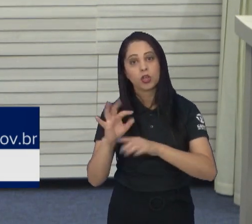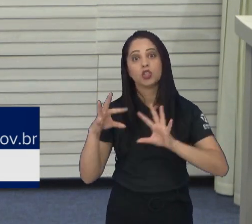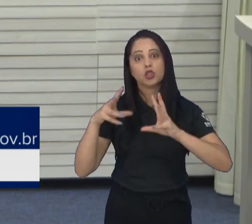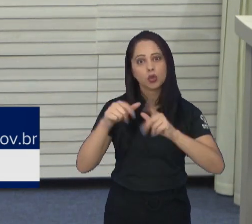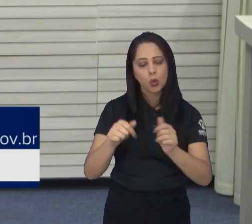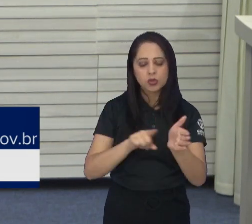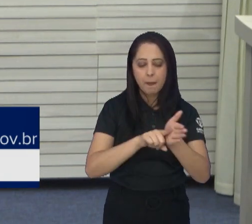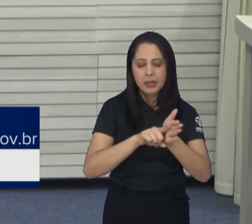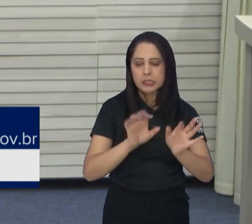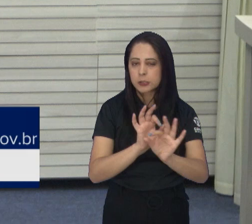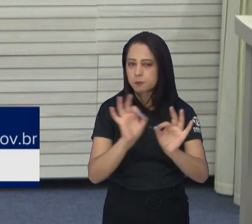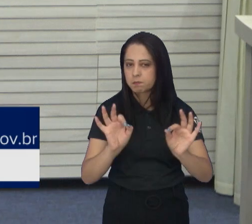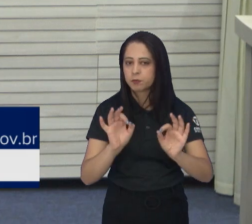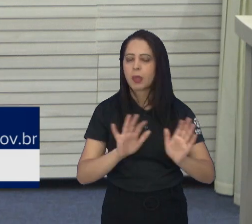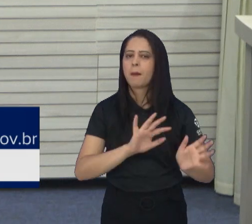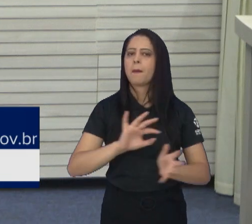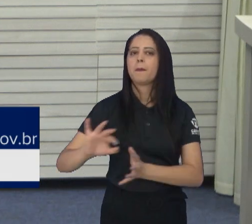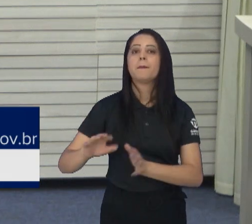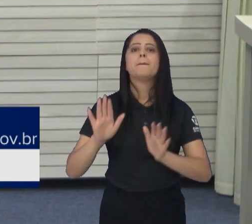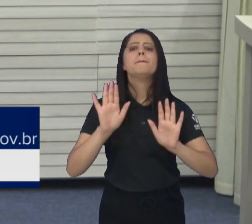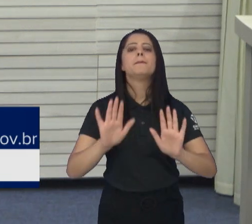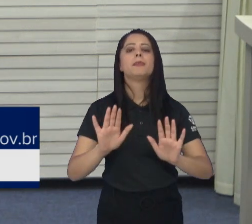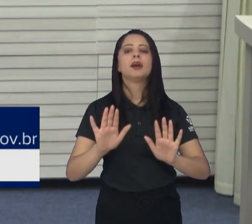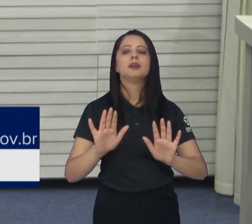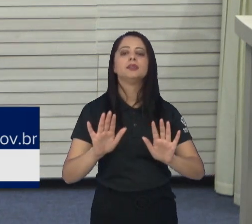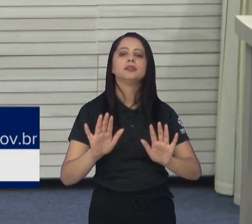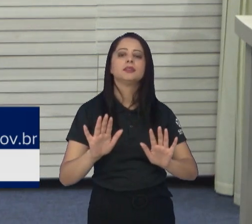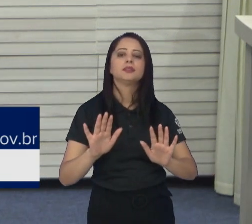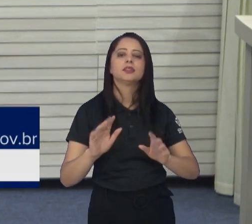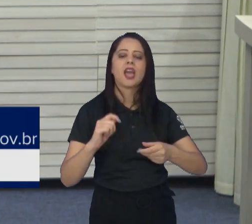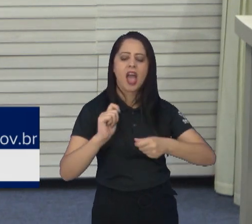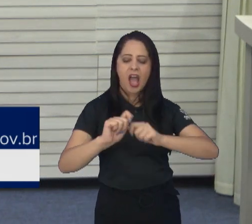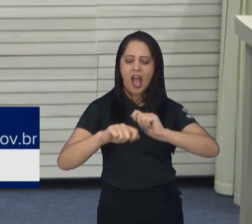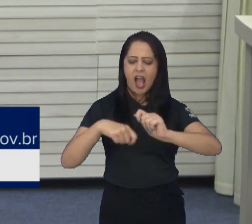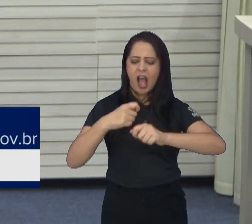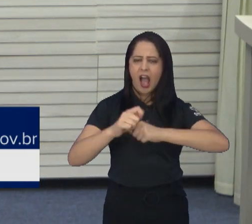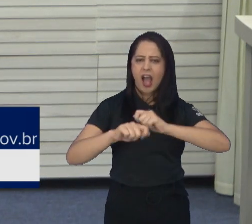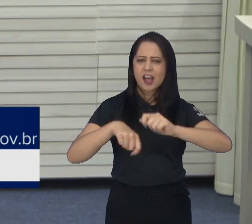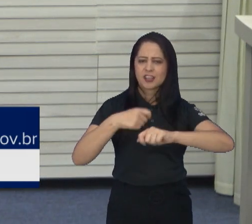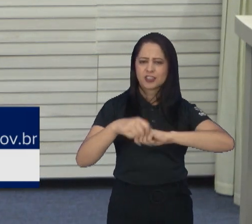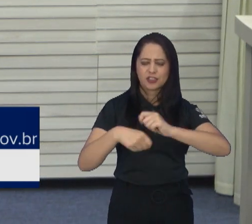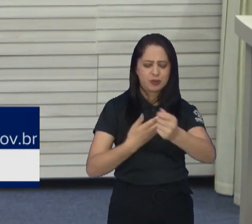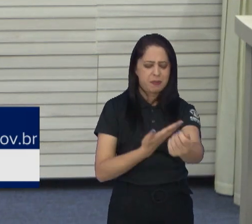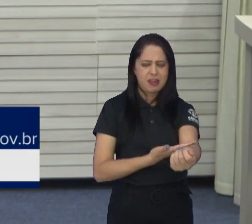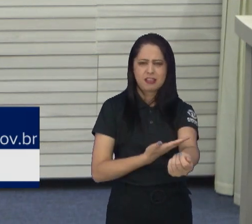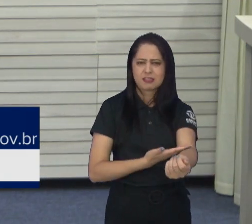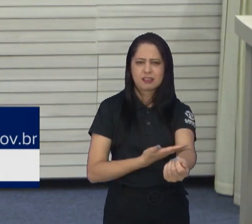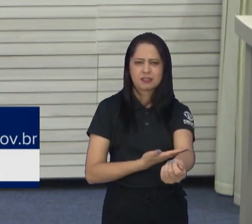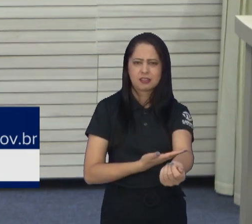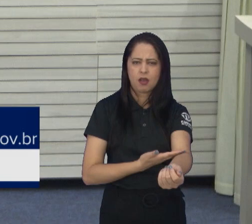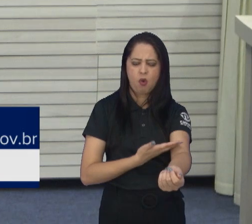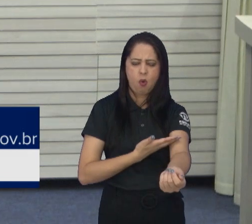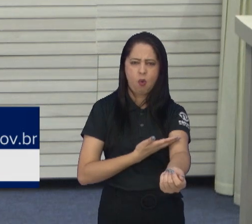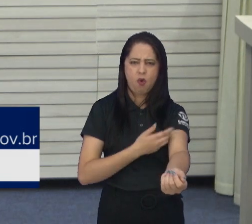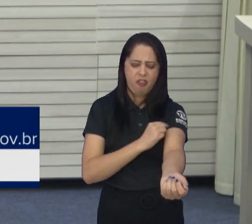pontuados. Mas eu queria dizer o seguinte, gestão na veia, a veia leva sangue ruim, não é isso, Zé?